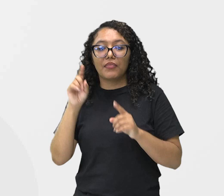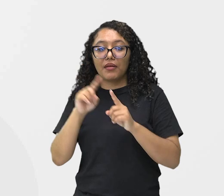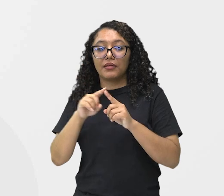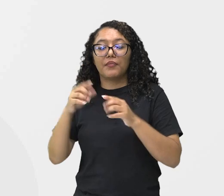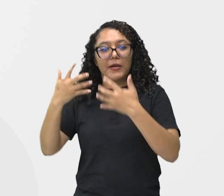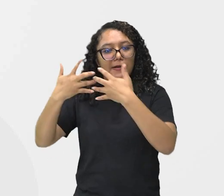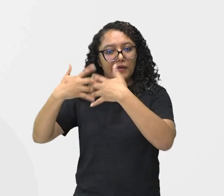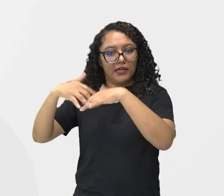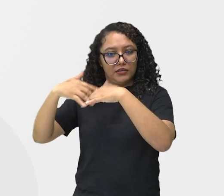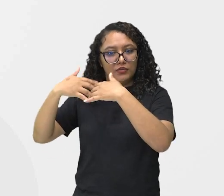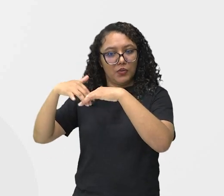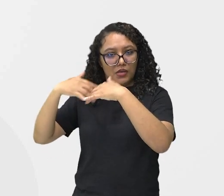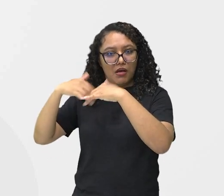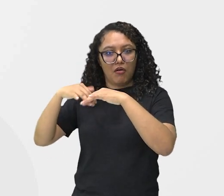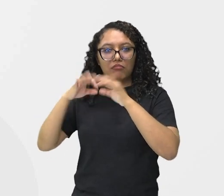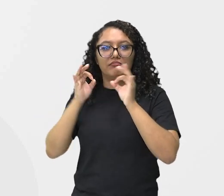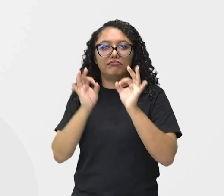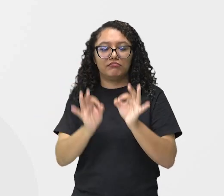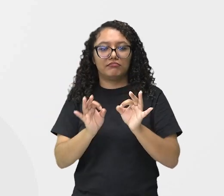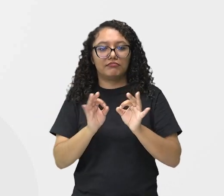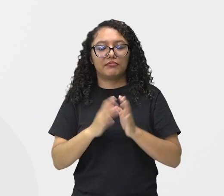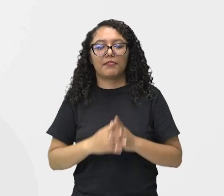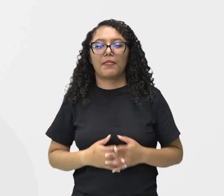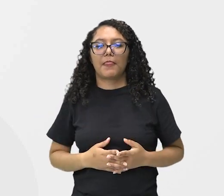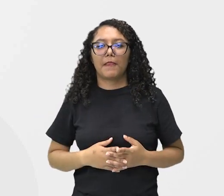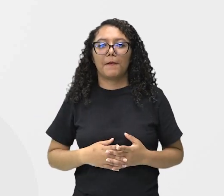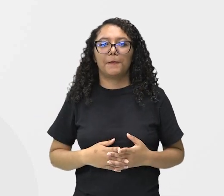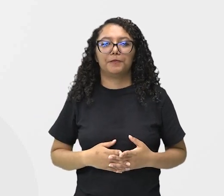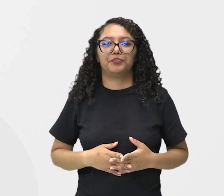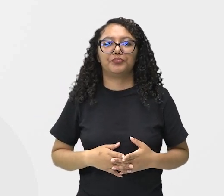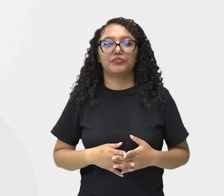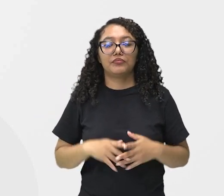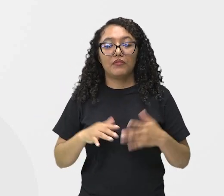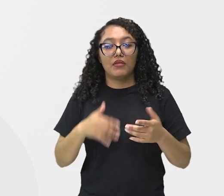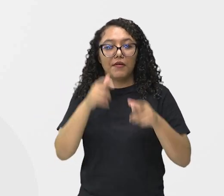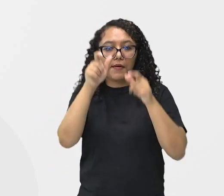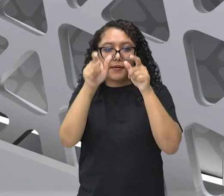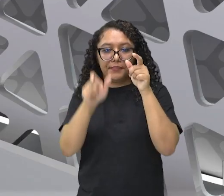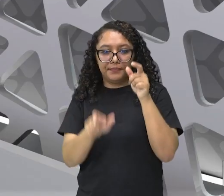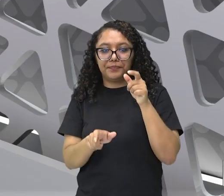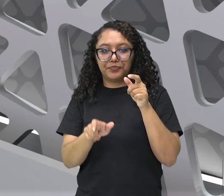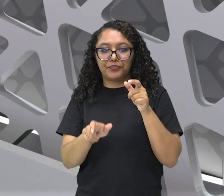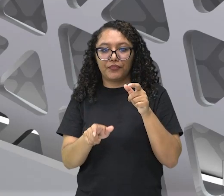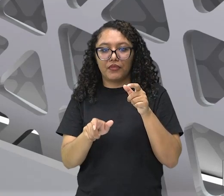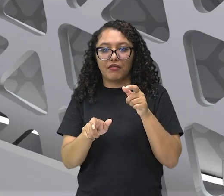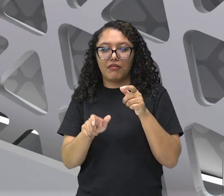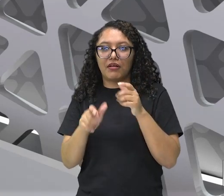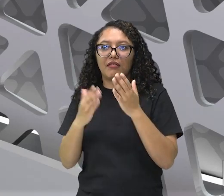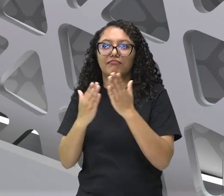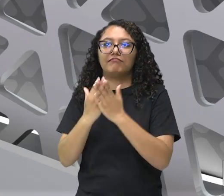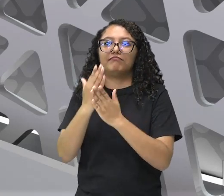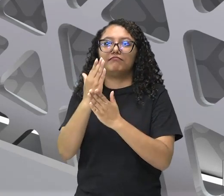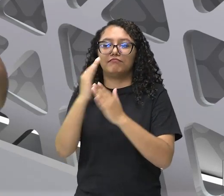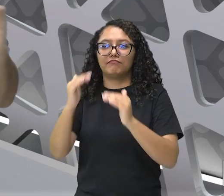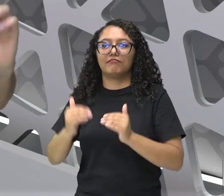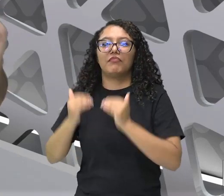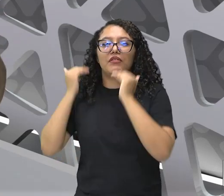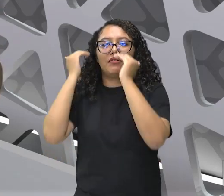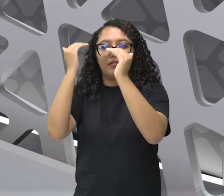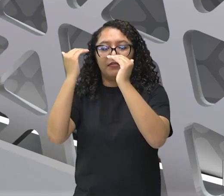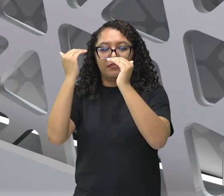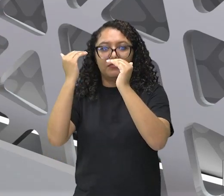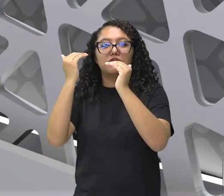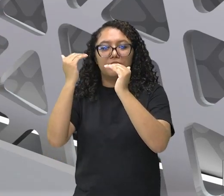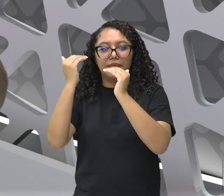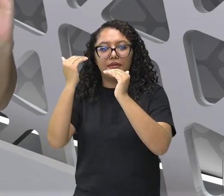racionalidade. Então, acompanhe comigo aqui. A pessoa, ela quer ascender, certo?